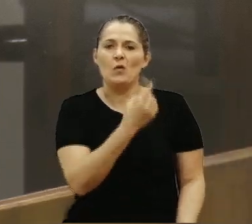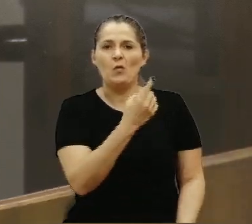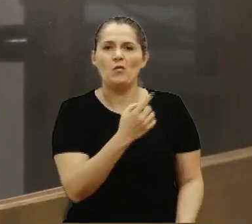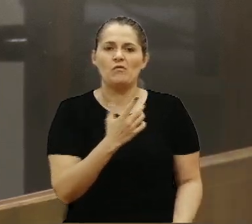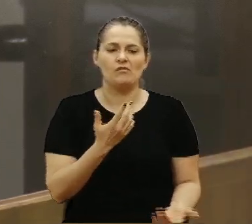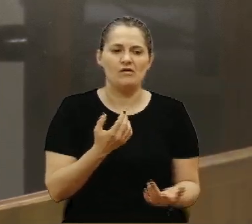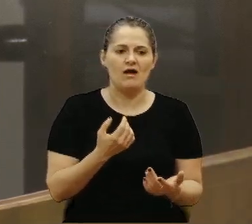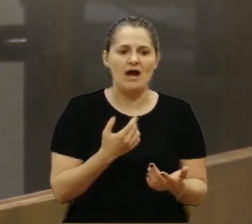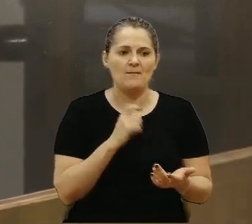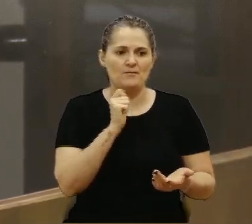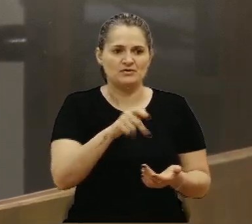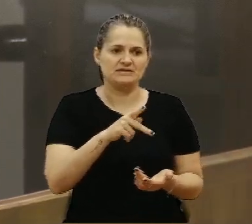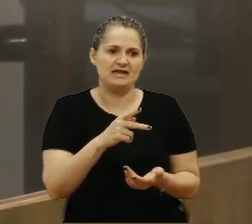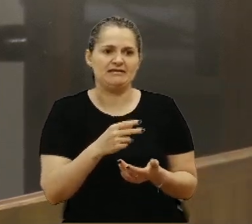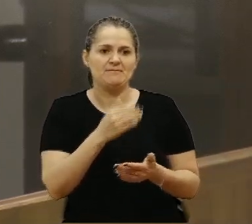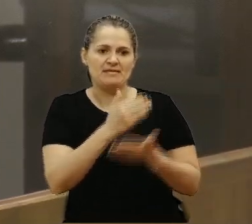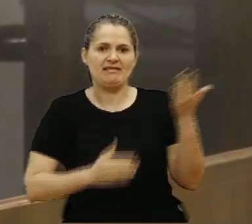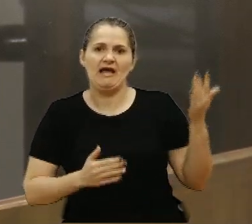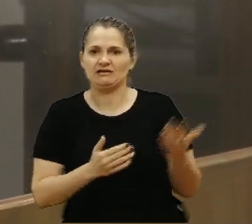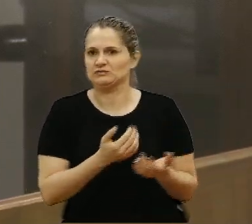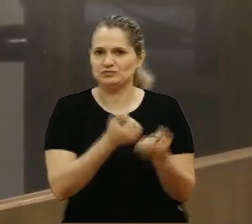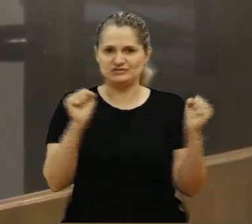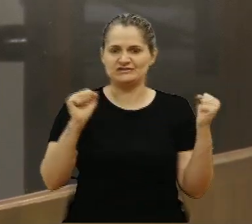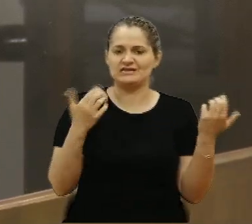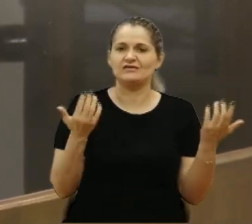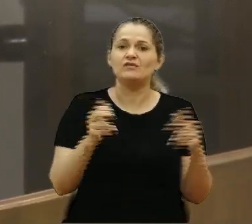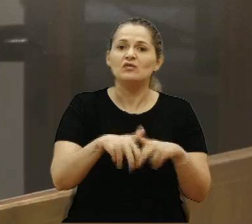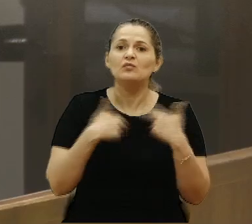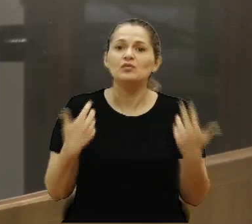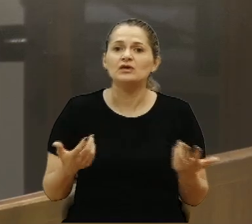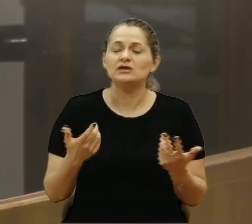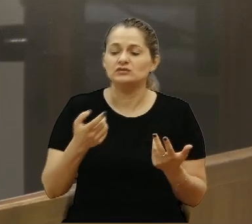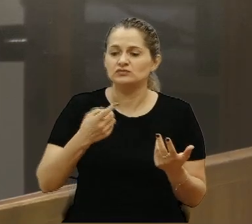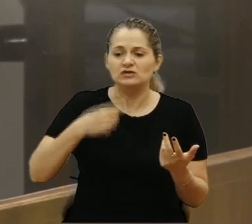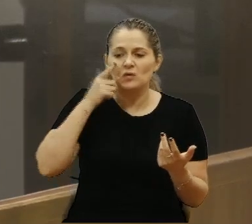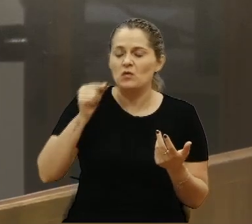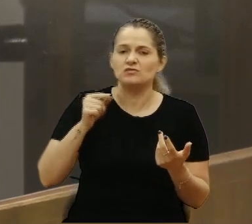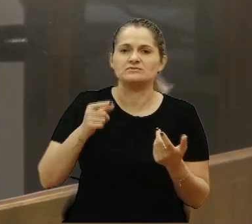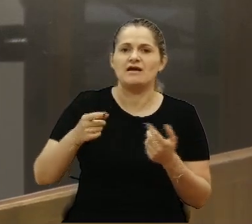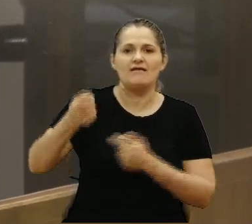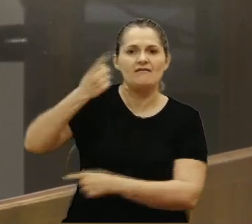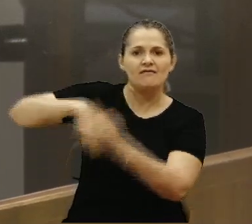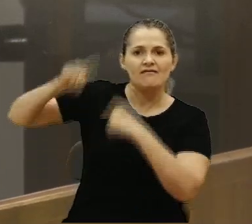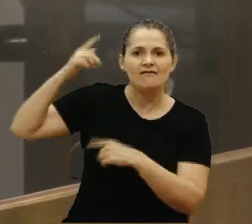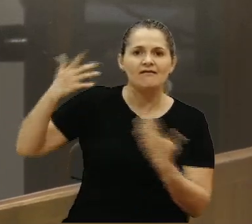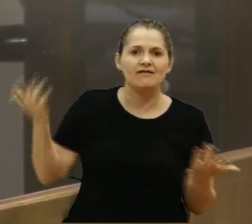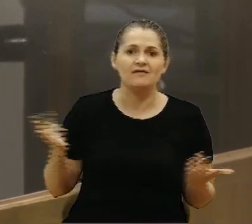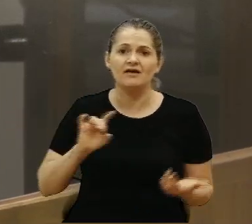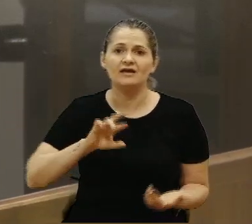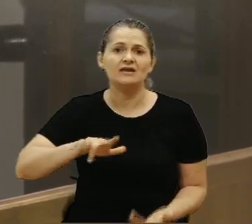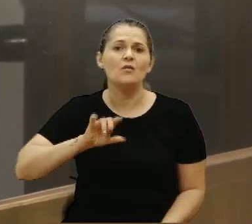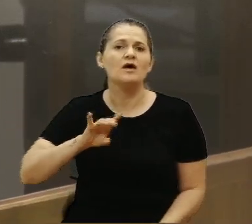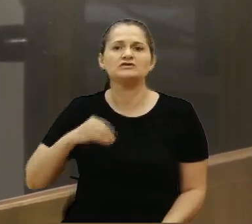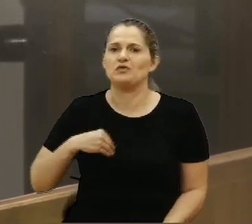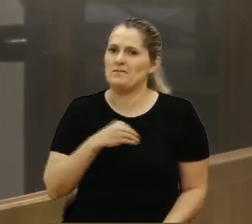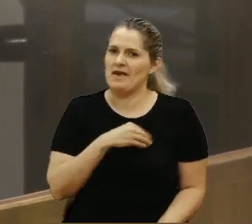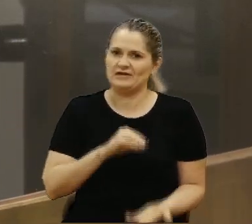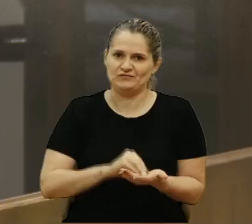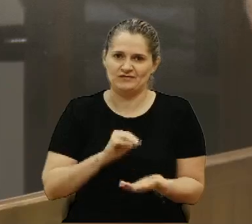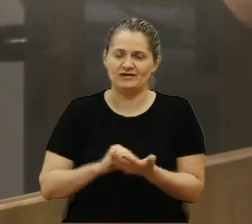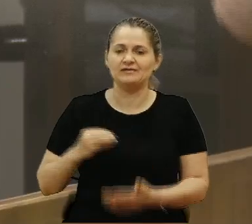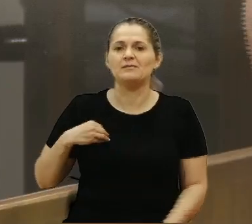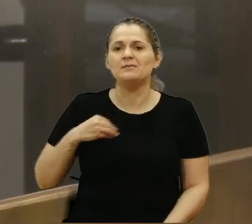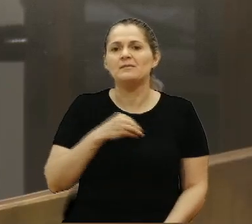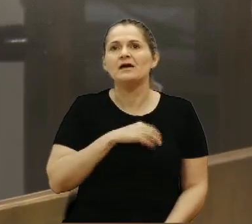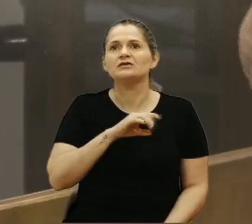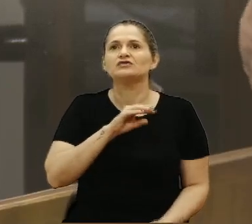Então, tem faltando, não está conseguindo dar a volta no sistema. Então, não é só médico que falta, viu? Médico só não